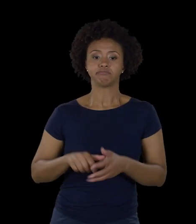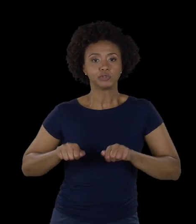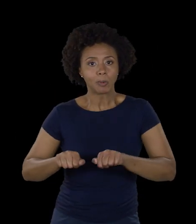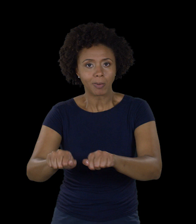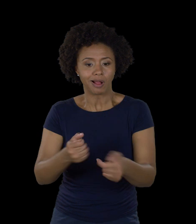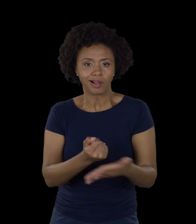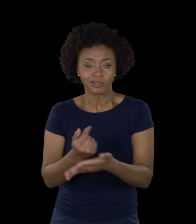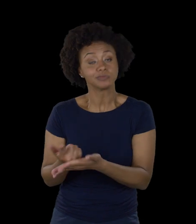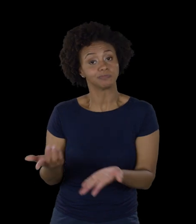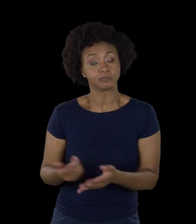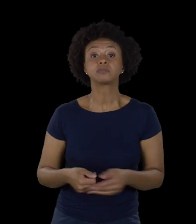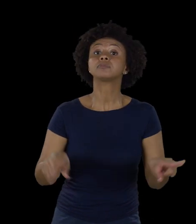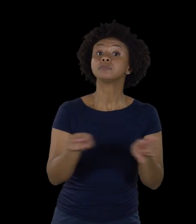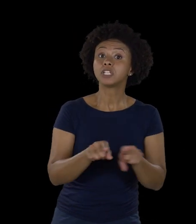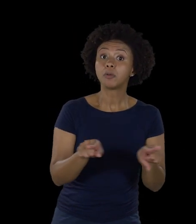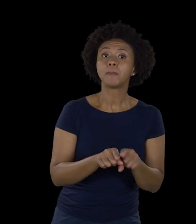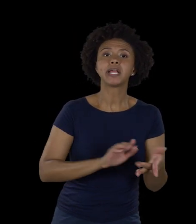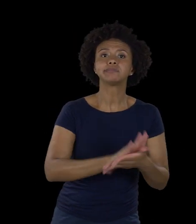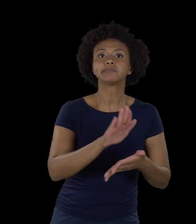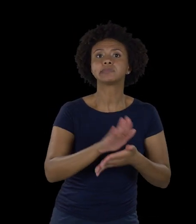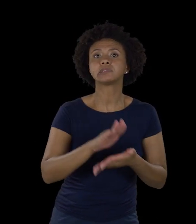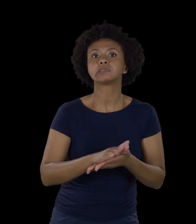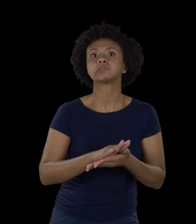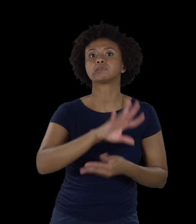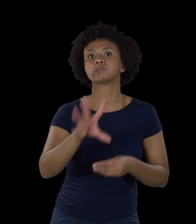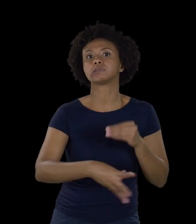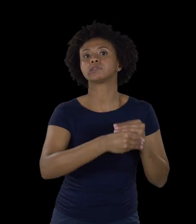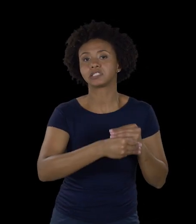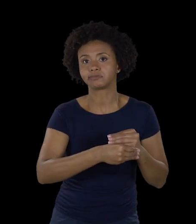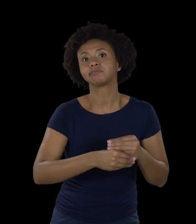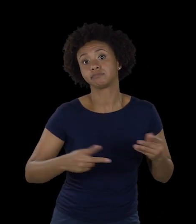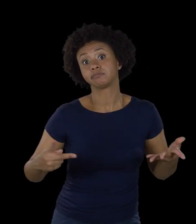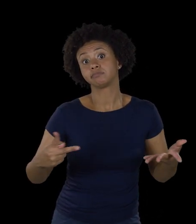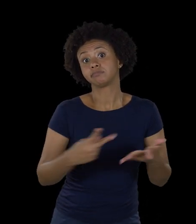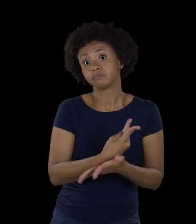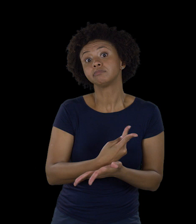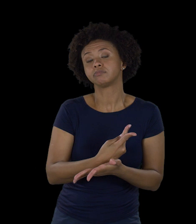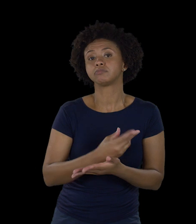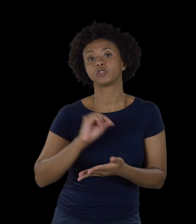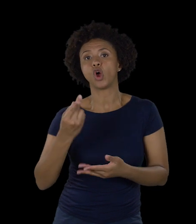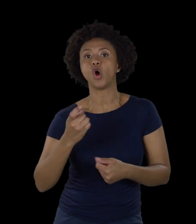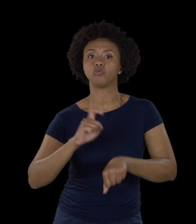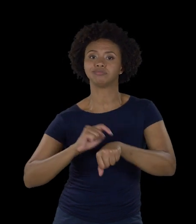também temos as despesas extras, que surgem em determinadas partes do ano.